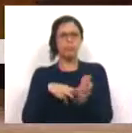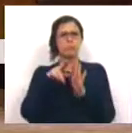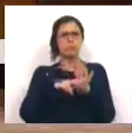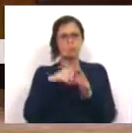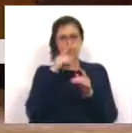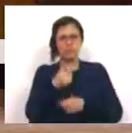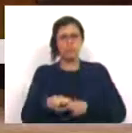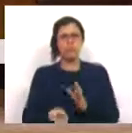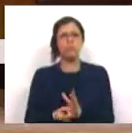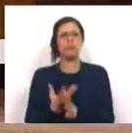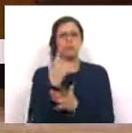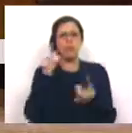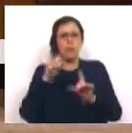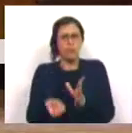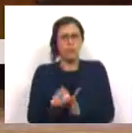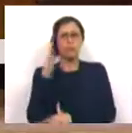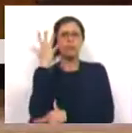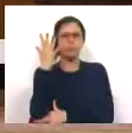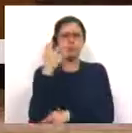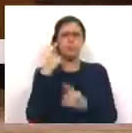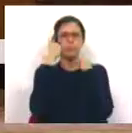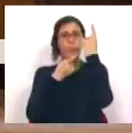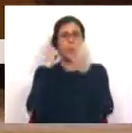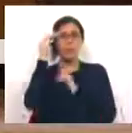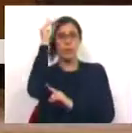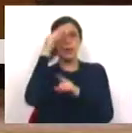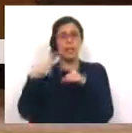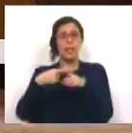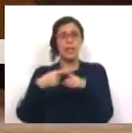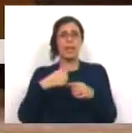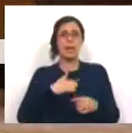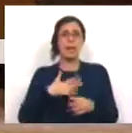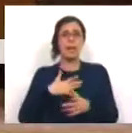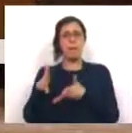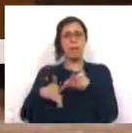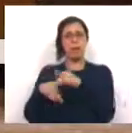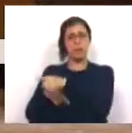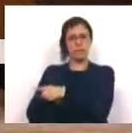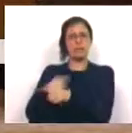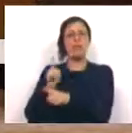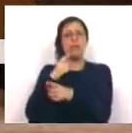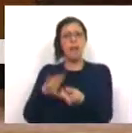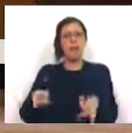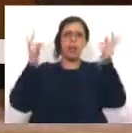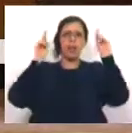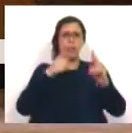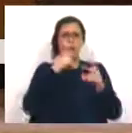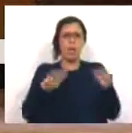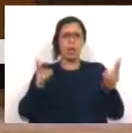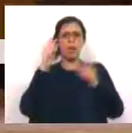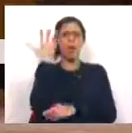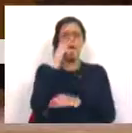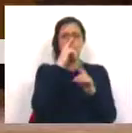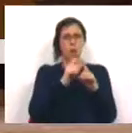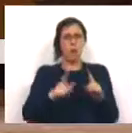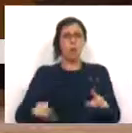regime de arborização e de rearborização desenhado para o interesse das celuloses e que promovia a liberalização do